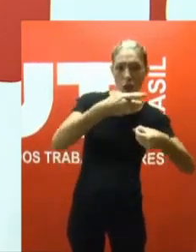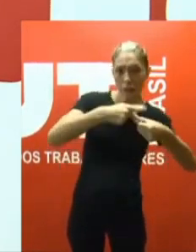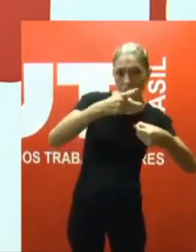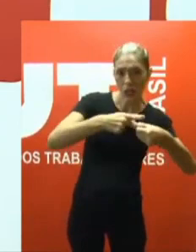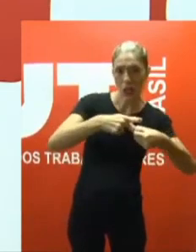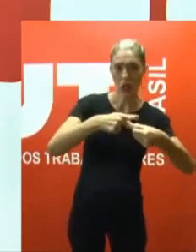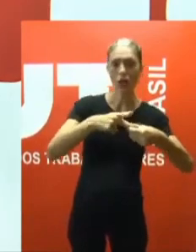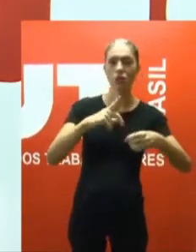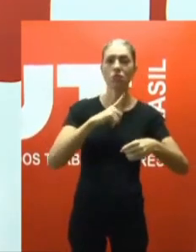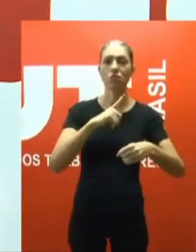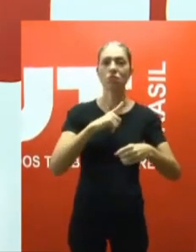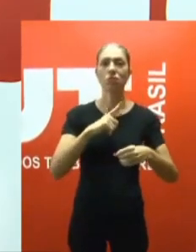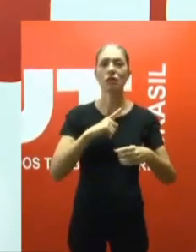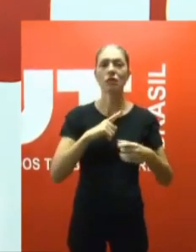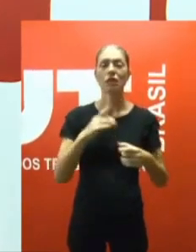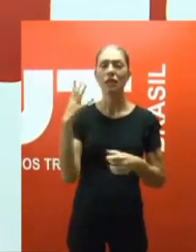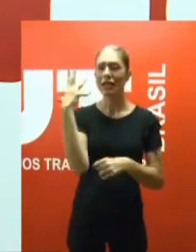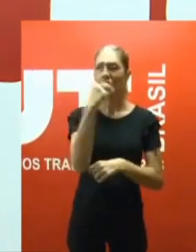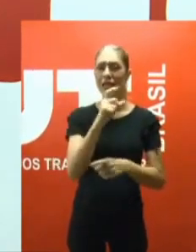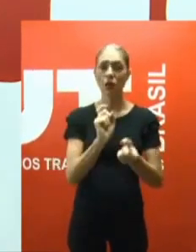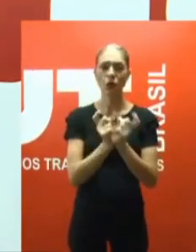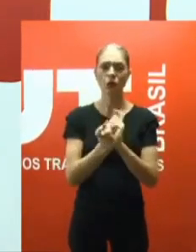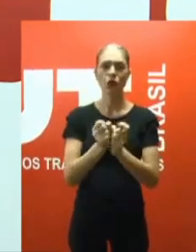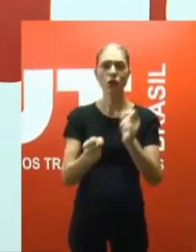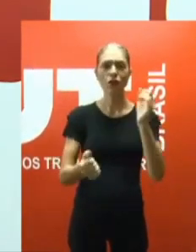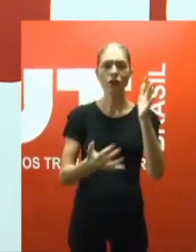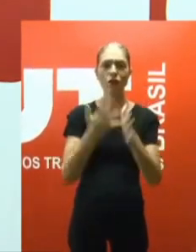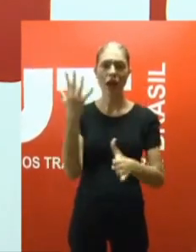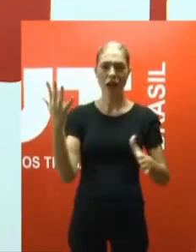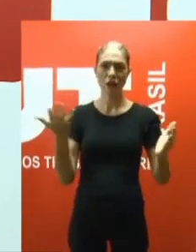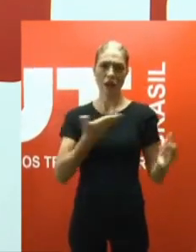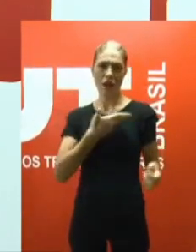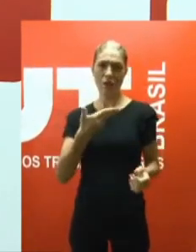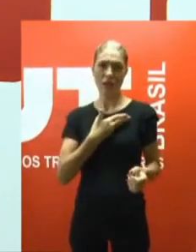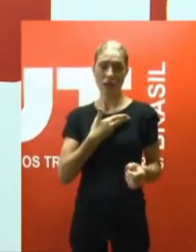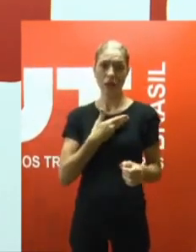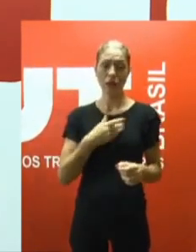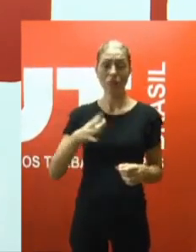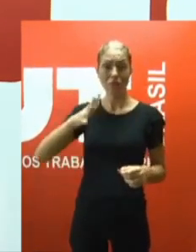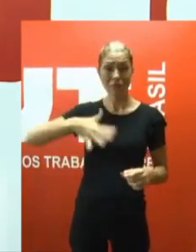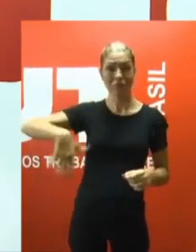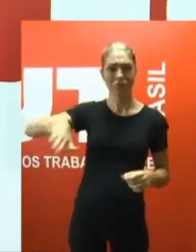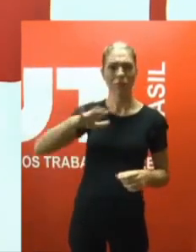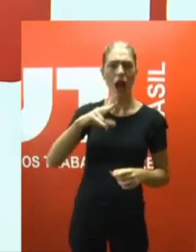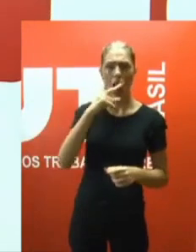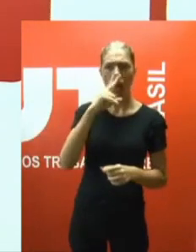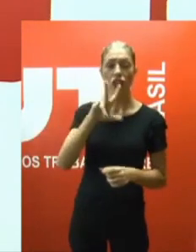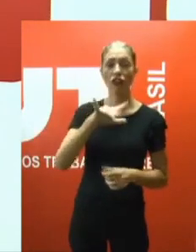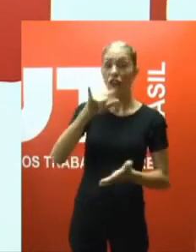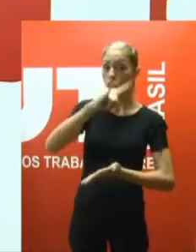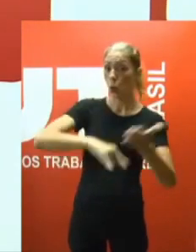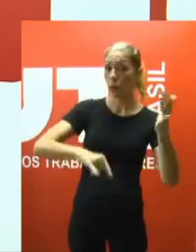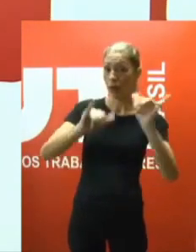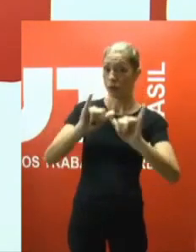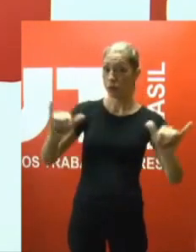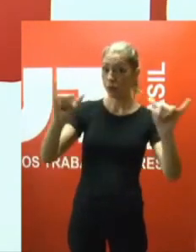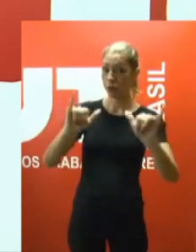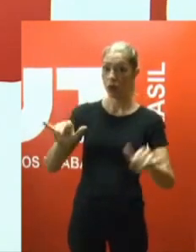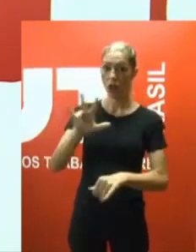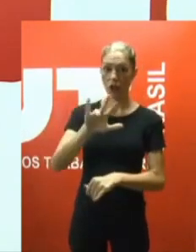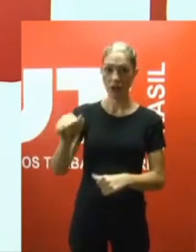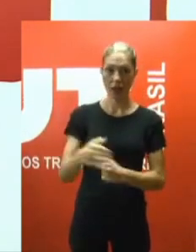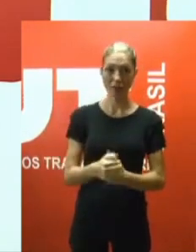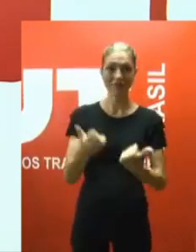reunião com a participação de vários companheiros da FUP, e eu acho que dali dá para sair um documento. Um